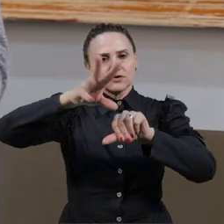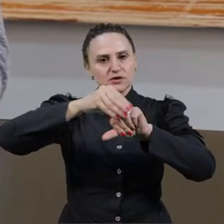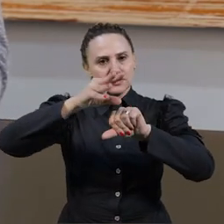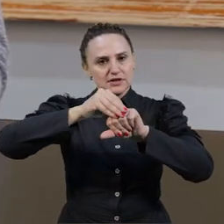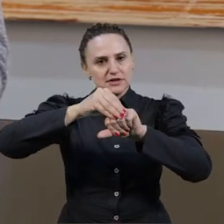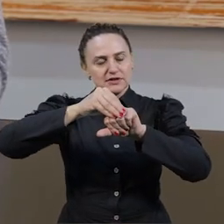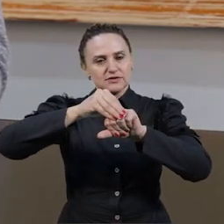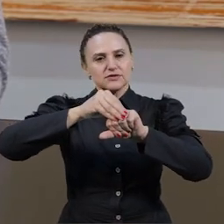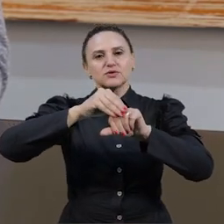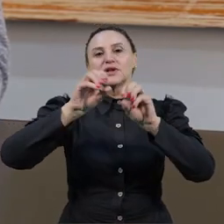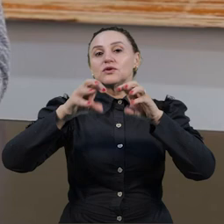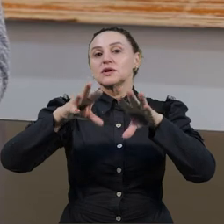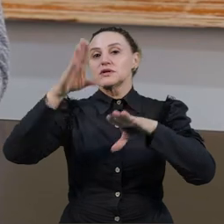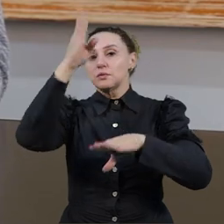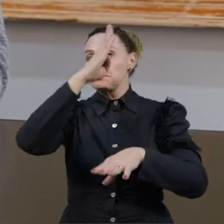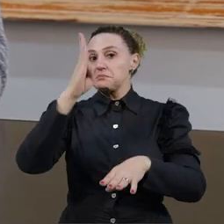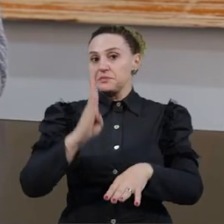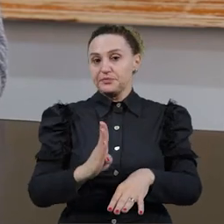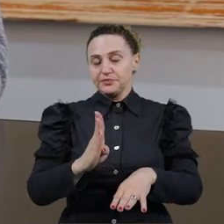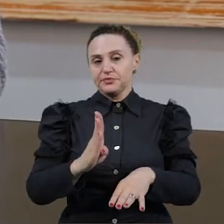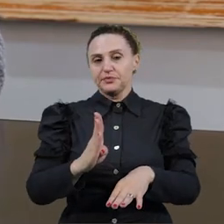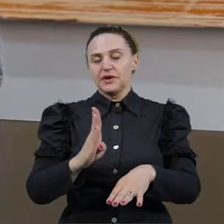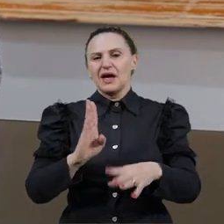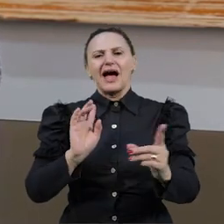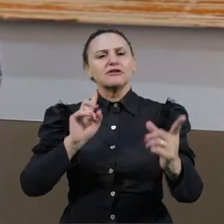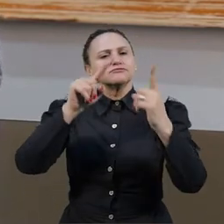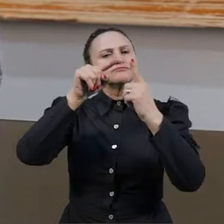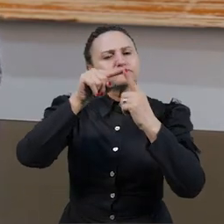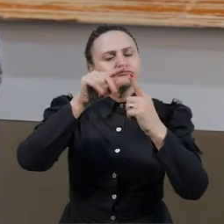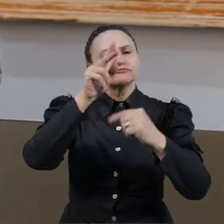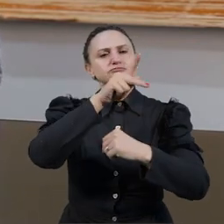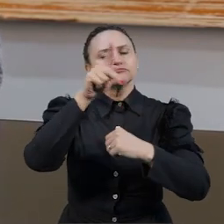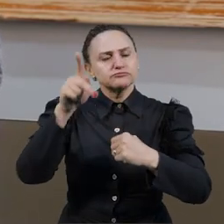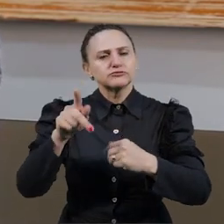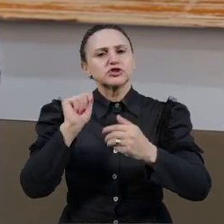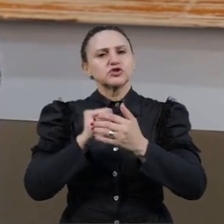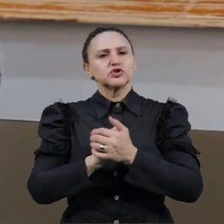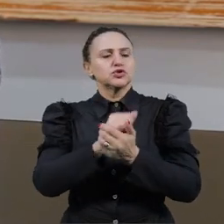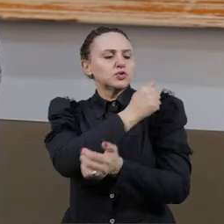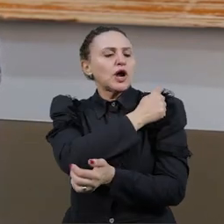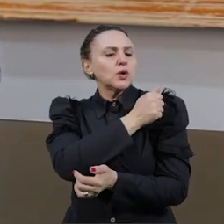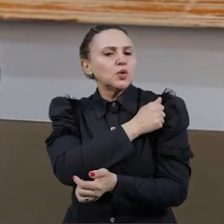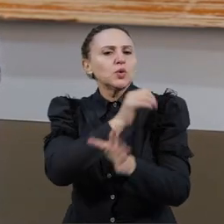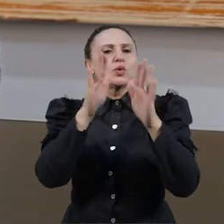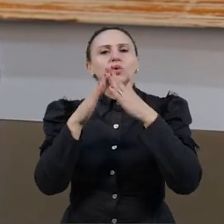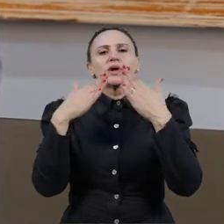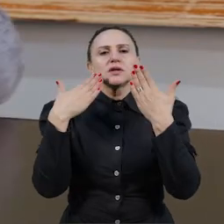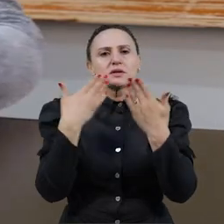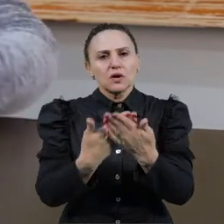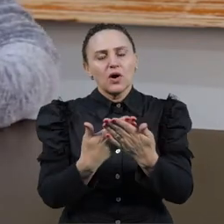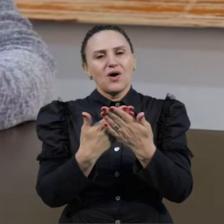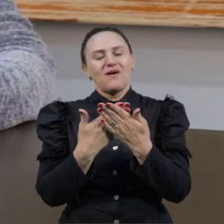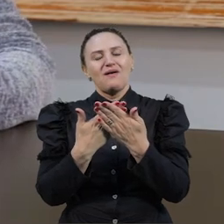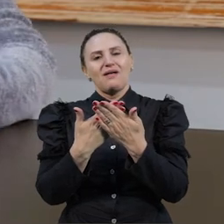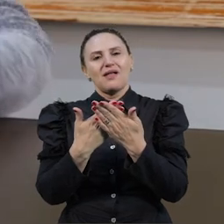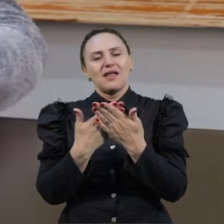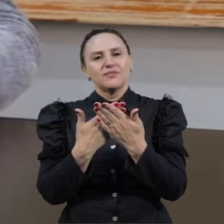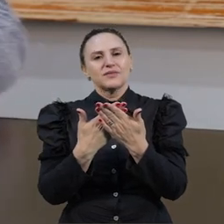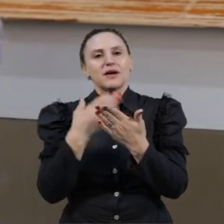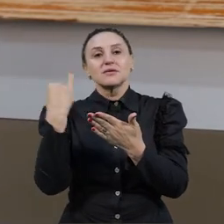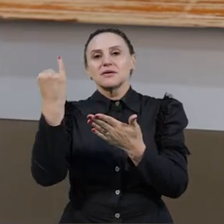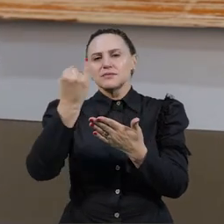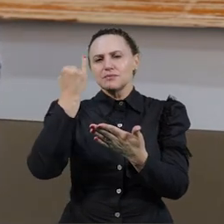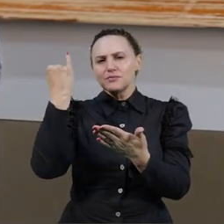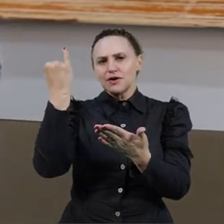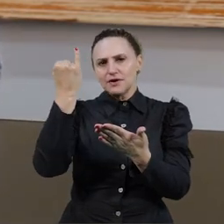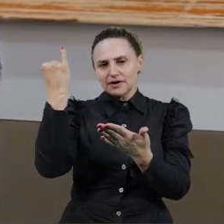brasileira né a função do professor do aluno da escola e a importância interrogação para as